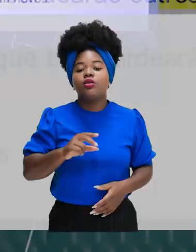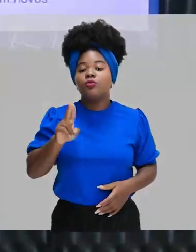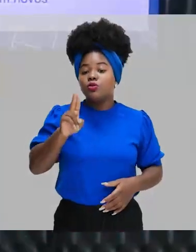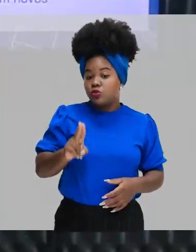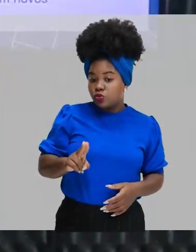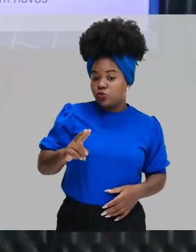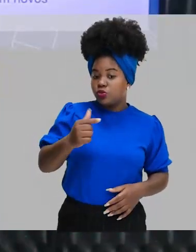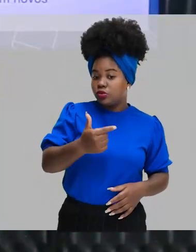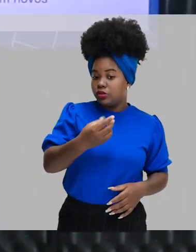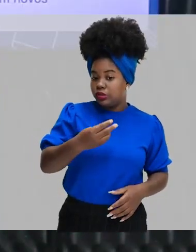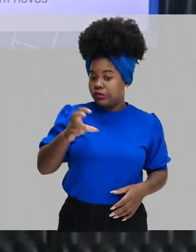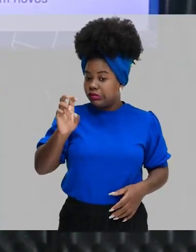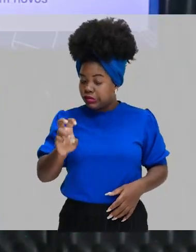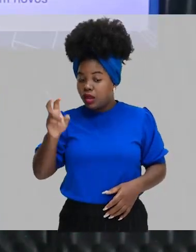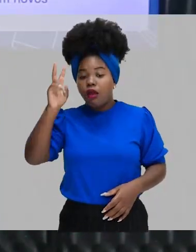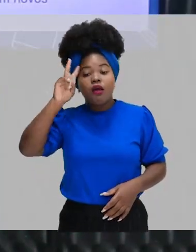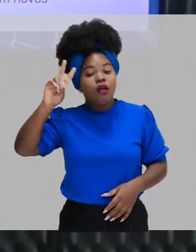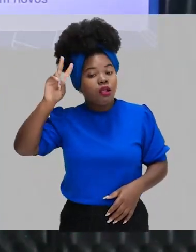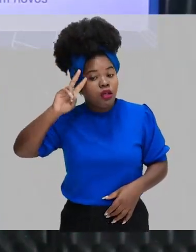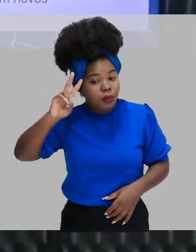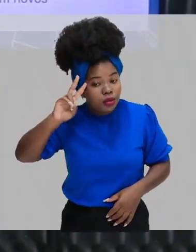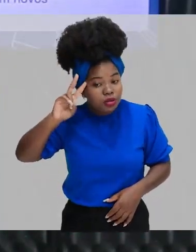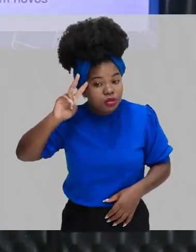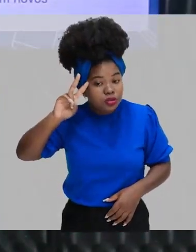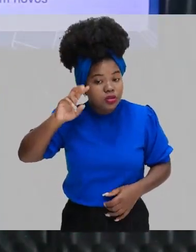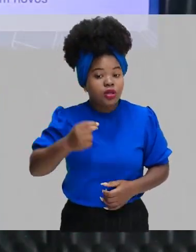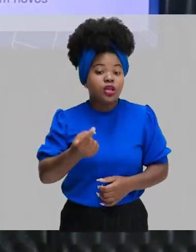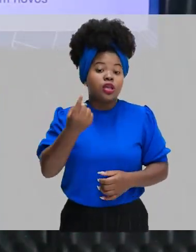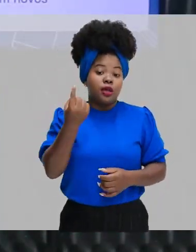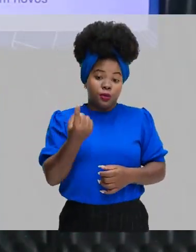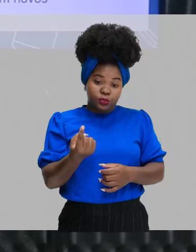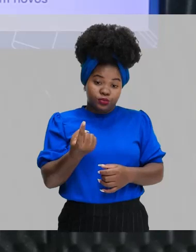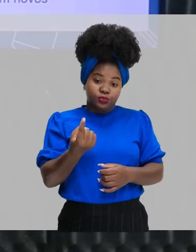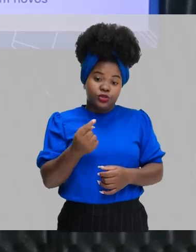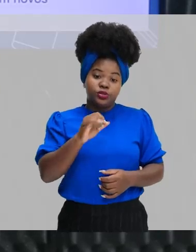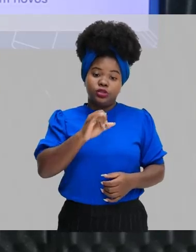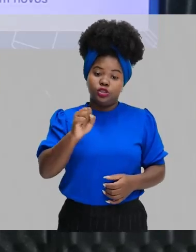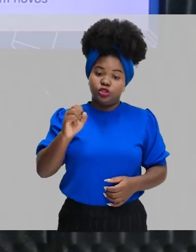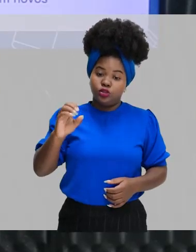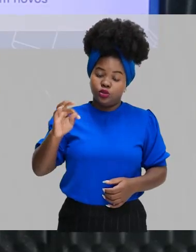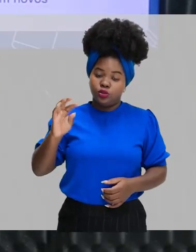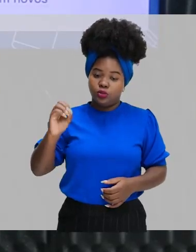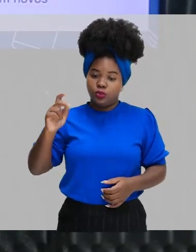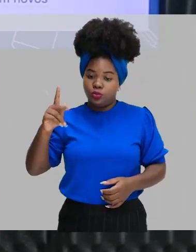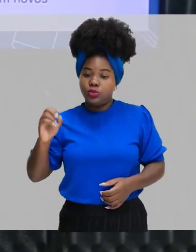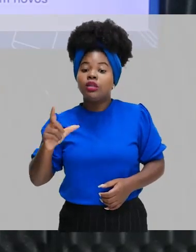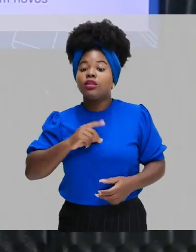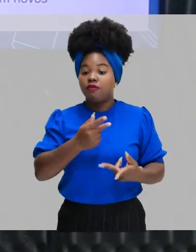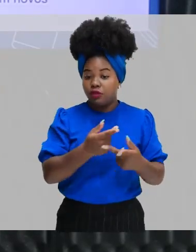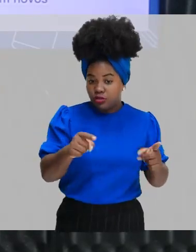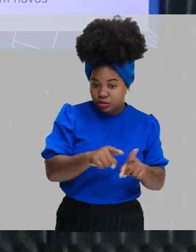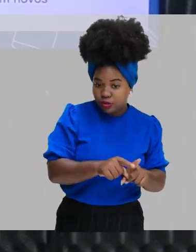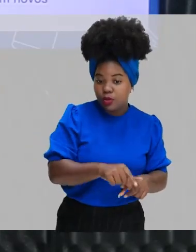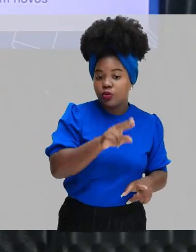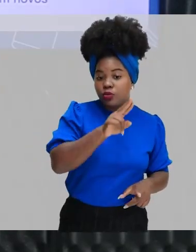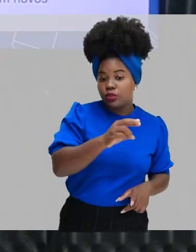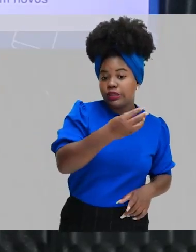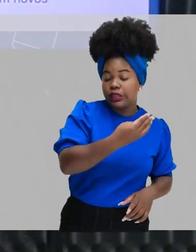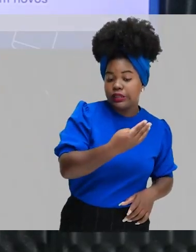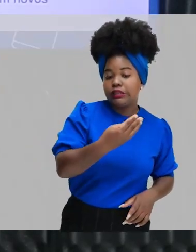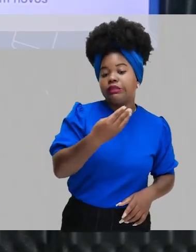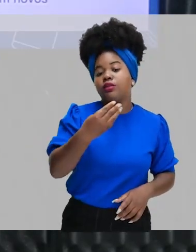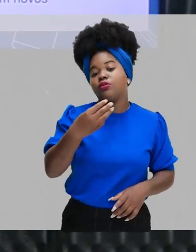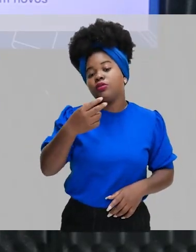Lembrando que urânio 235 é um dos isótopos do urânio eu tenho 235 eu tenho urânio